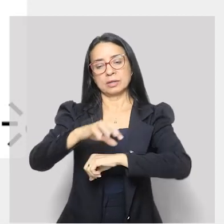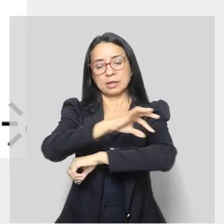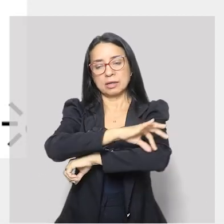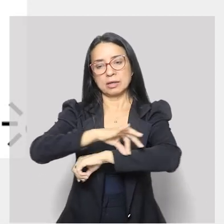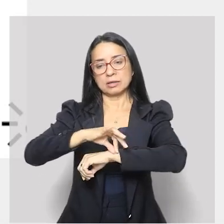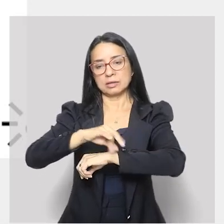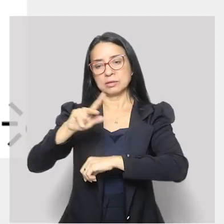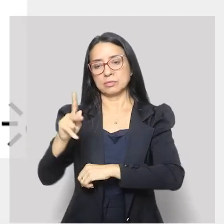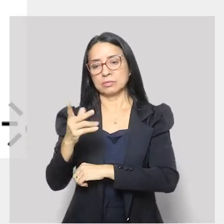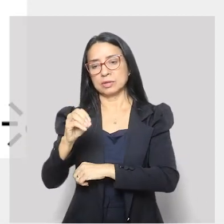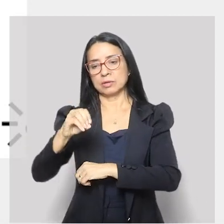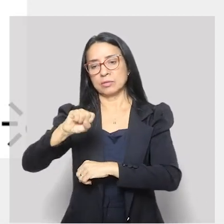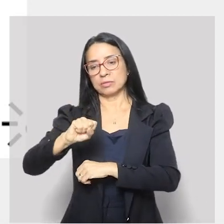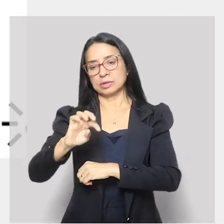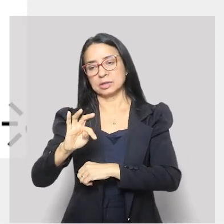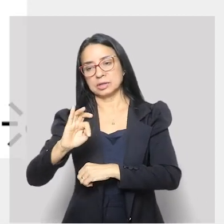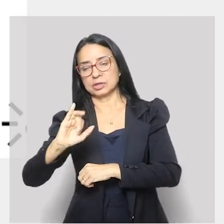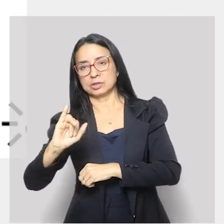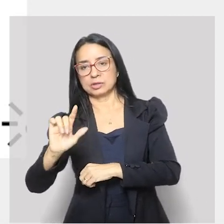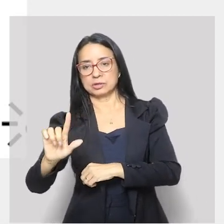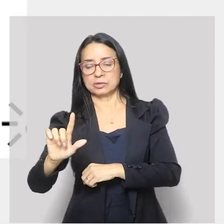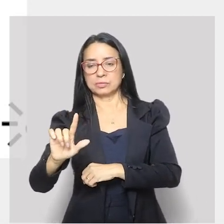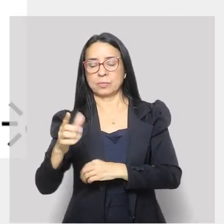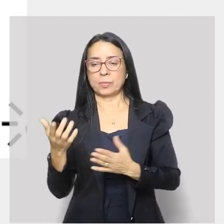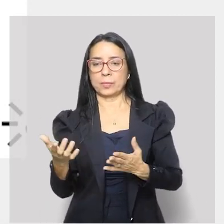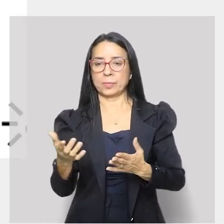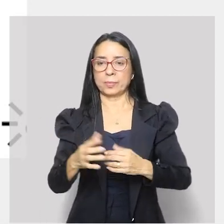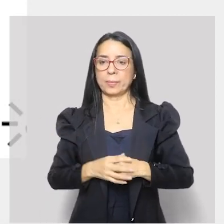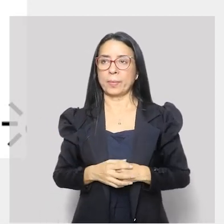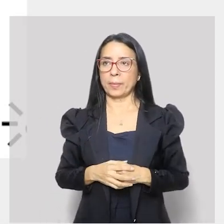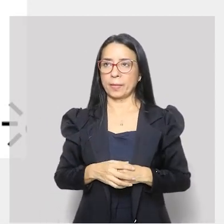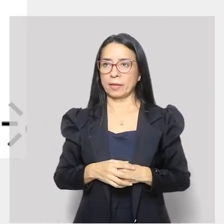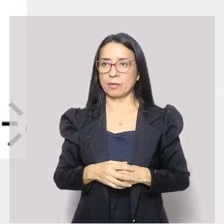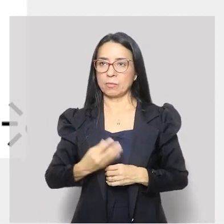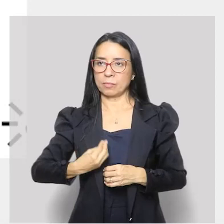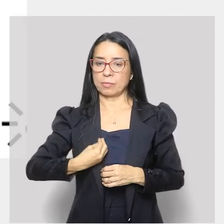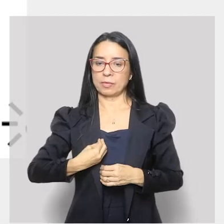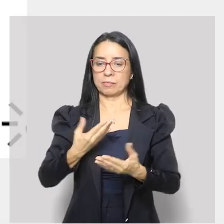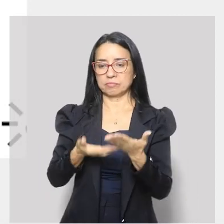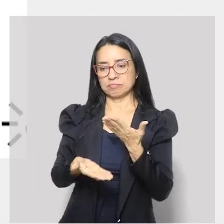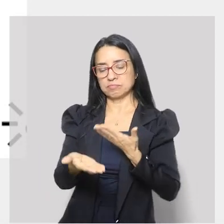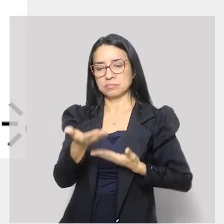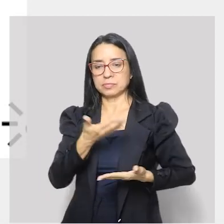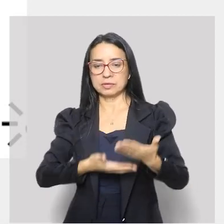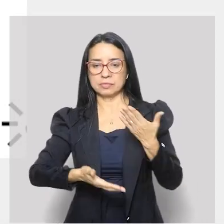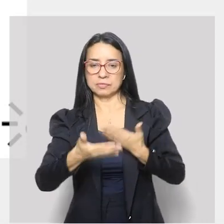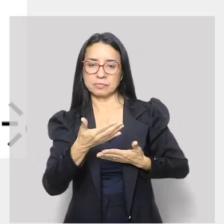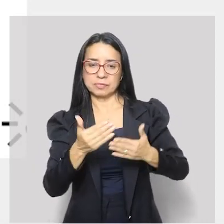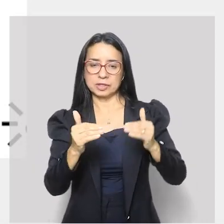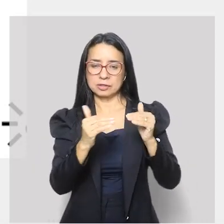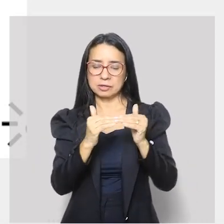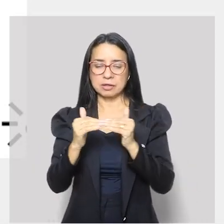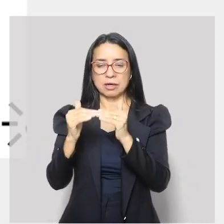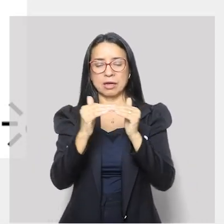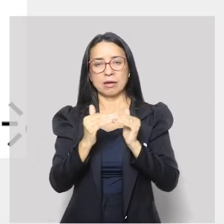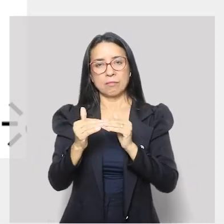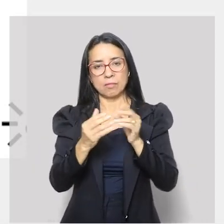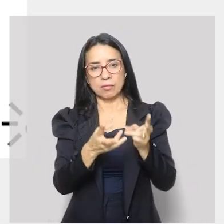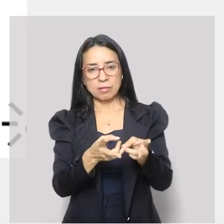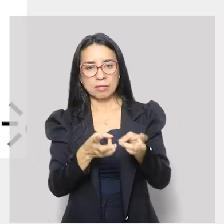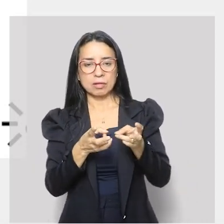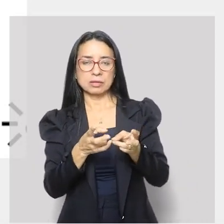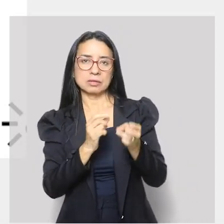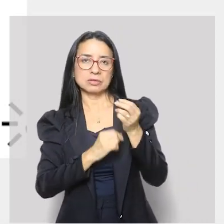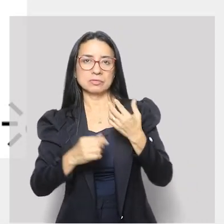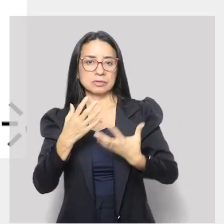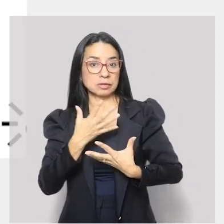que inviabiliza, ou seja, torna inviável, uma convivência harmônica, atrativa e acolhedora